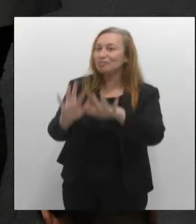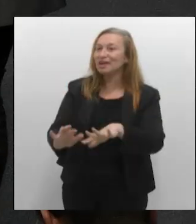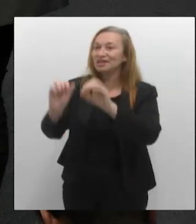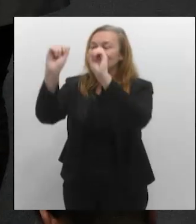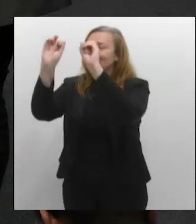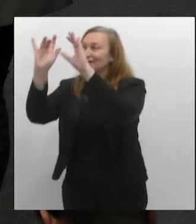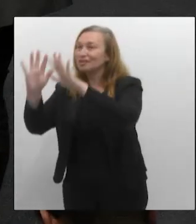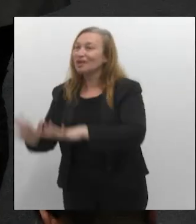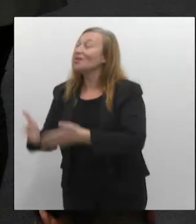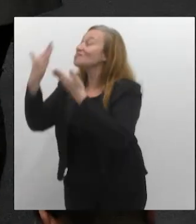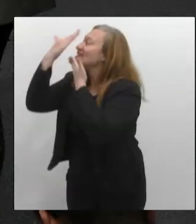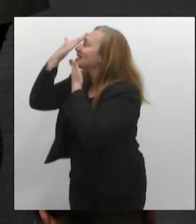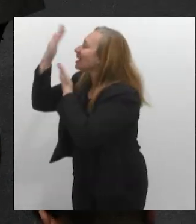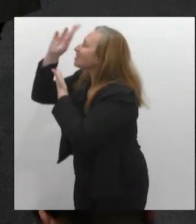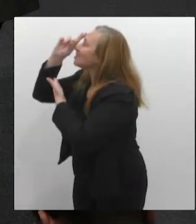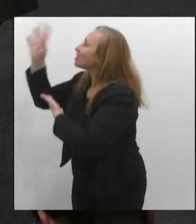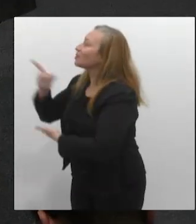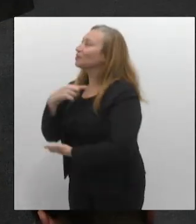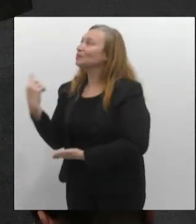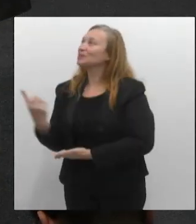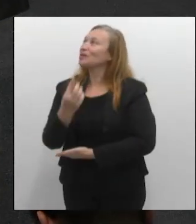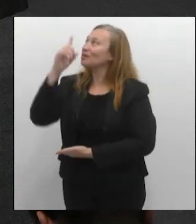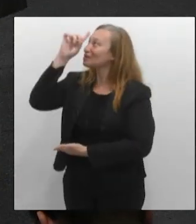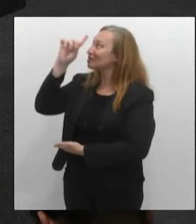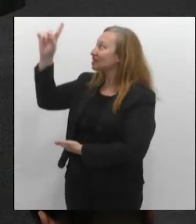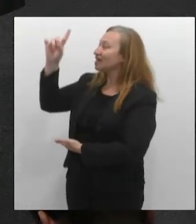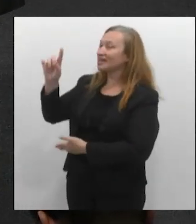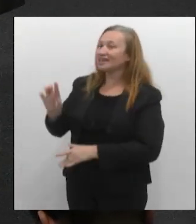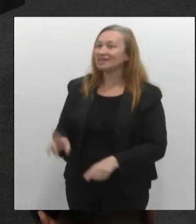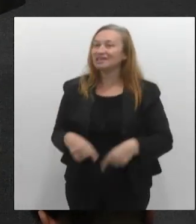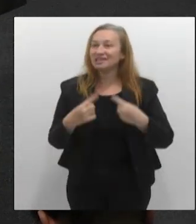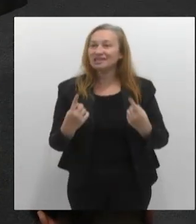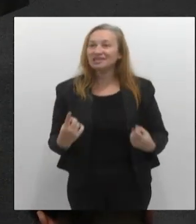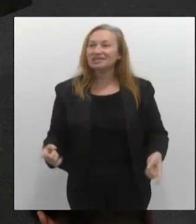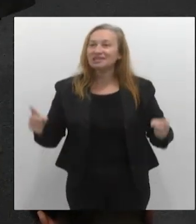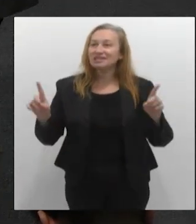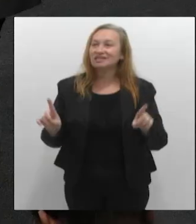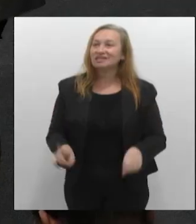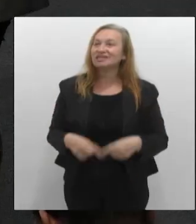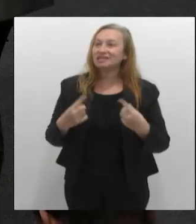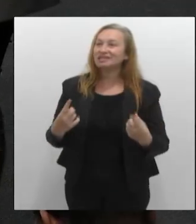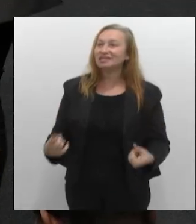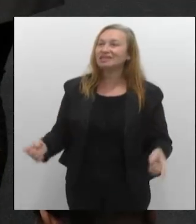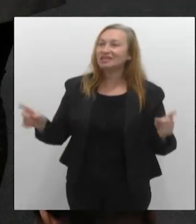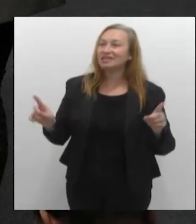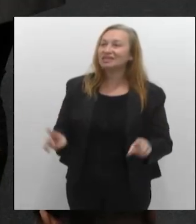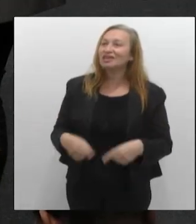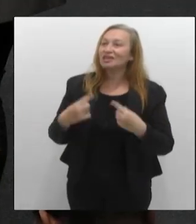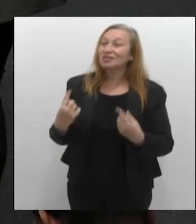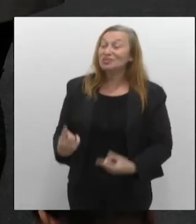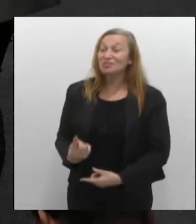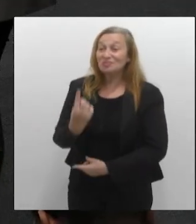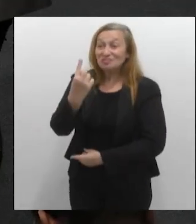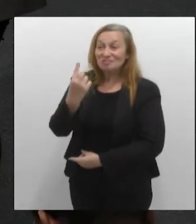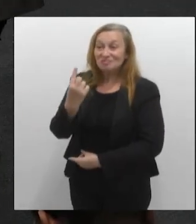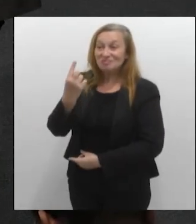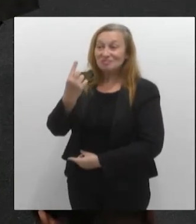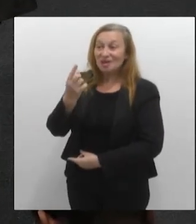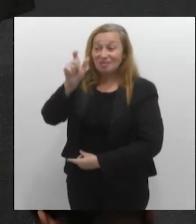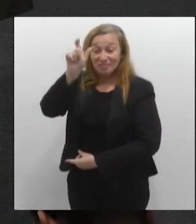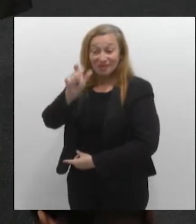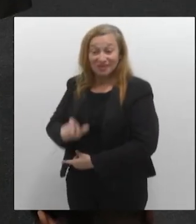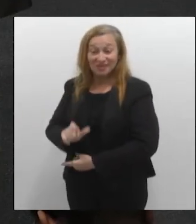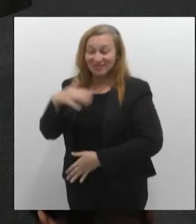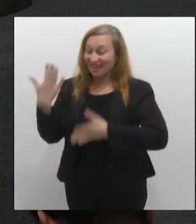benefícios. Obrigado, Senhor e nosso Deus. Um jubileu